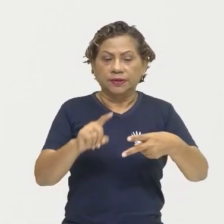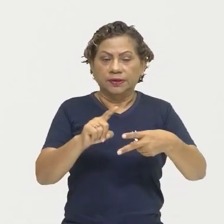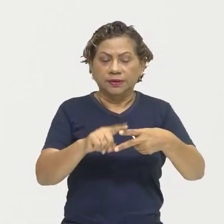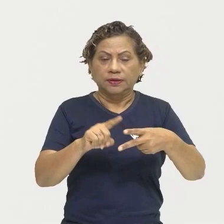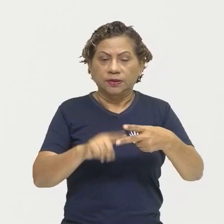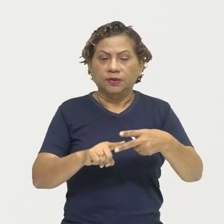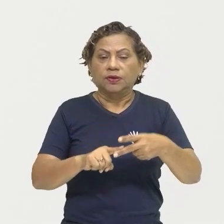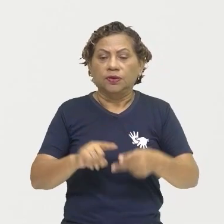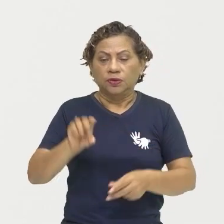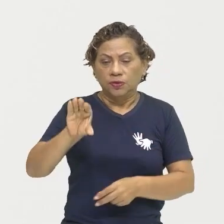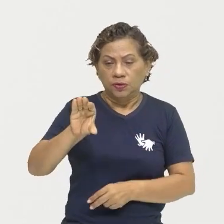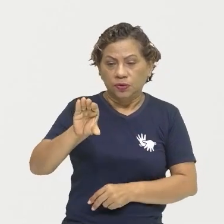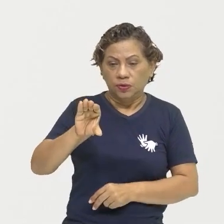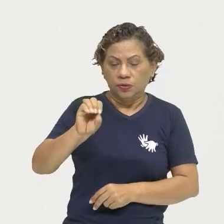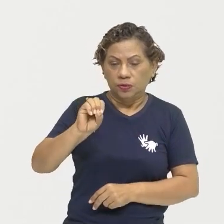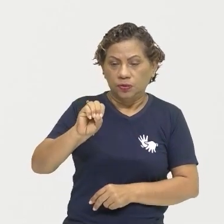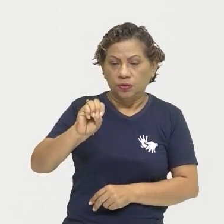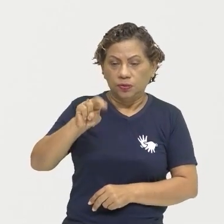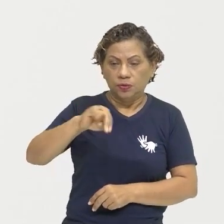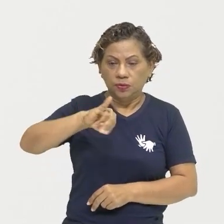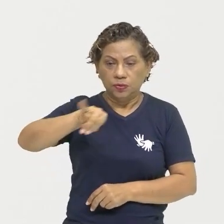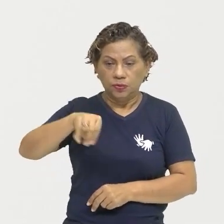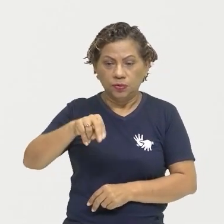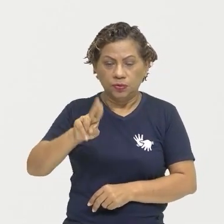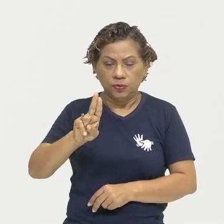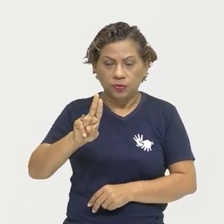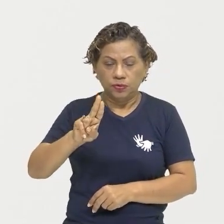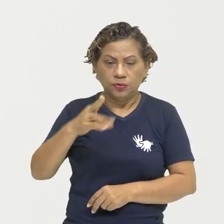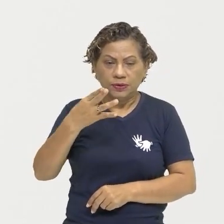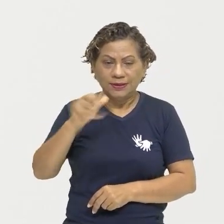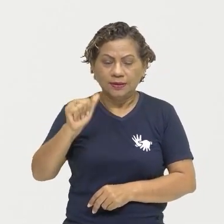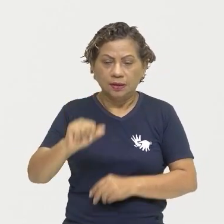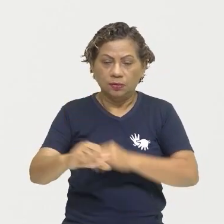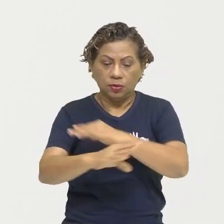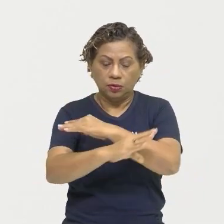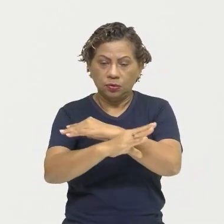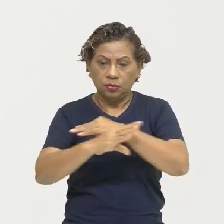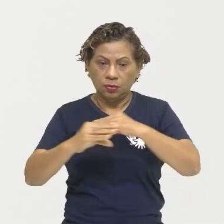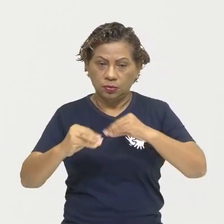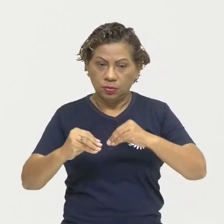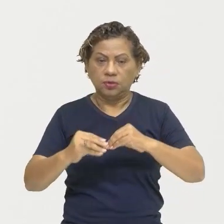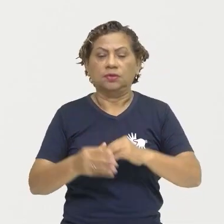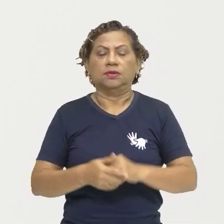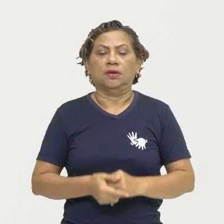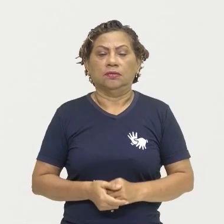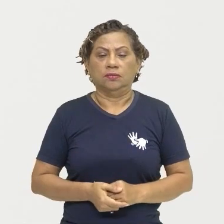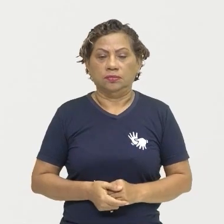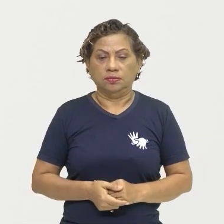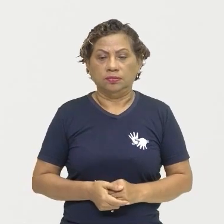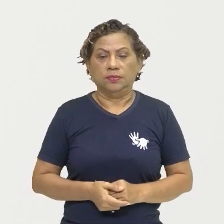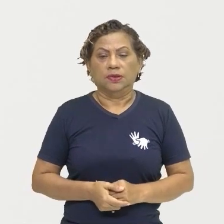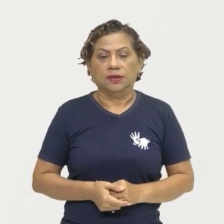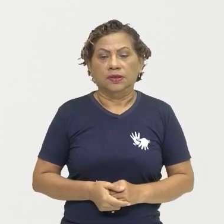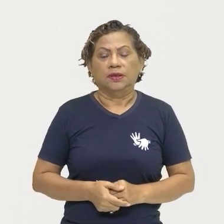Se elas estiverem ligadas por uma conjunção coordenativa, elas serão orações